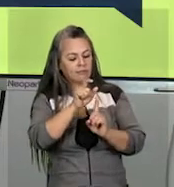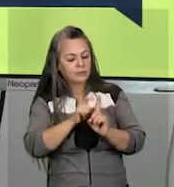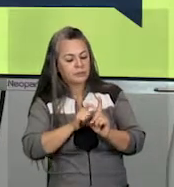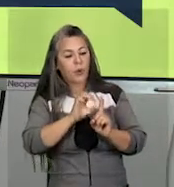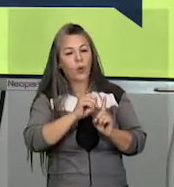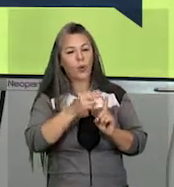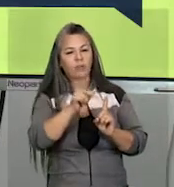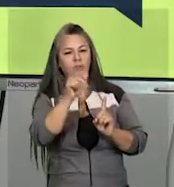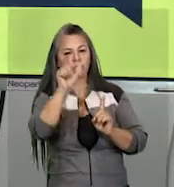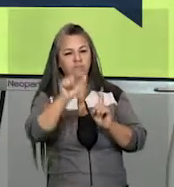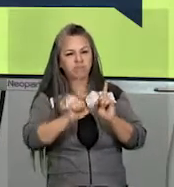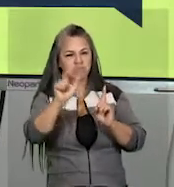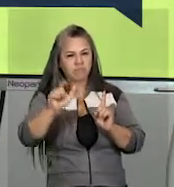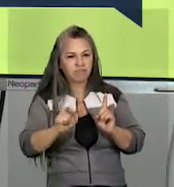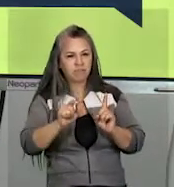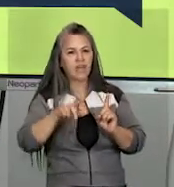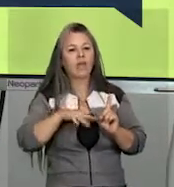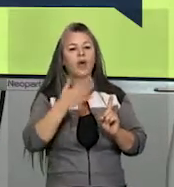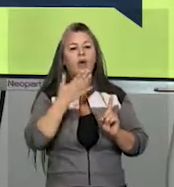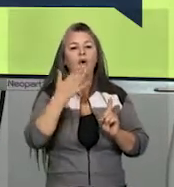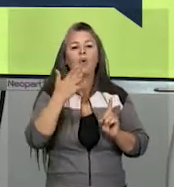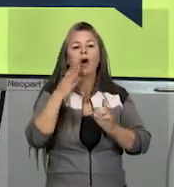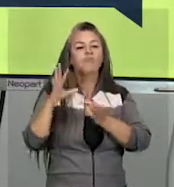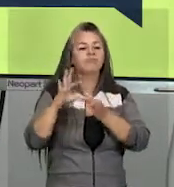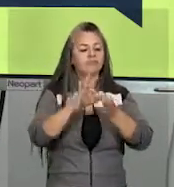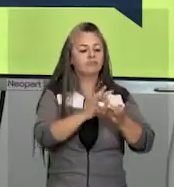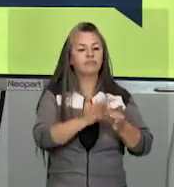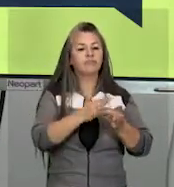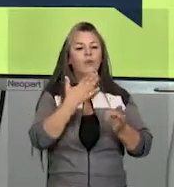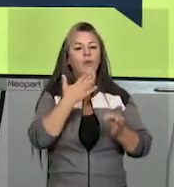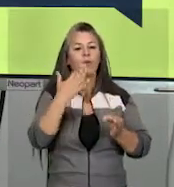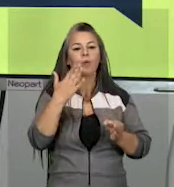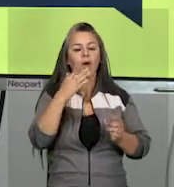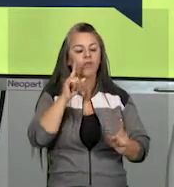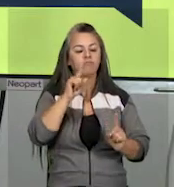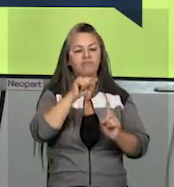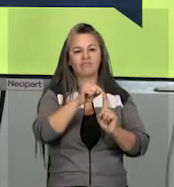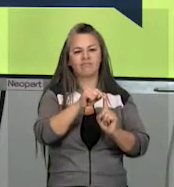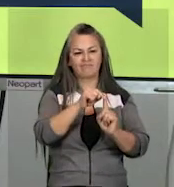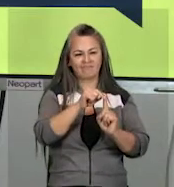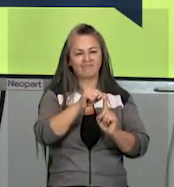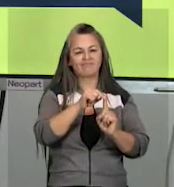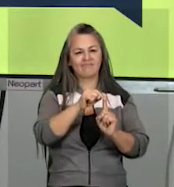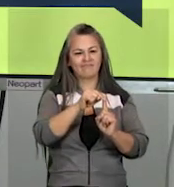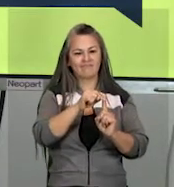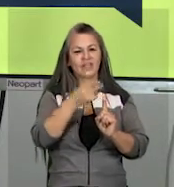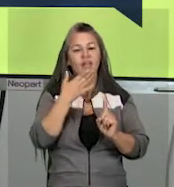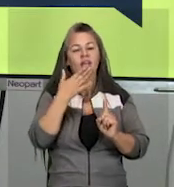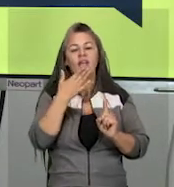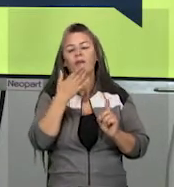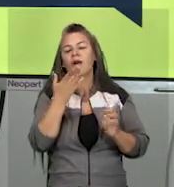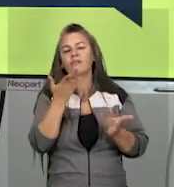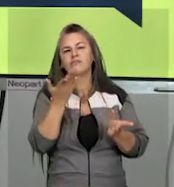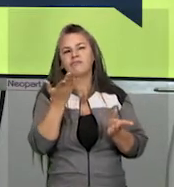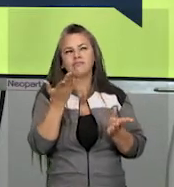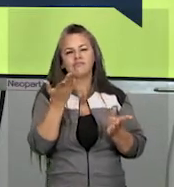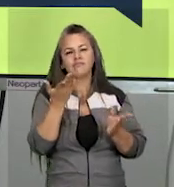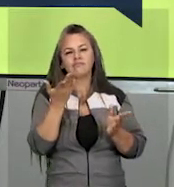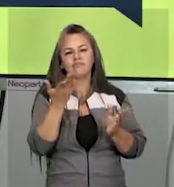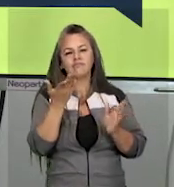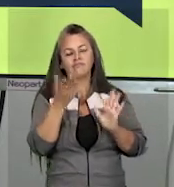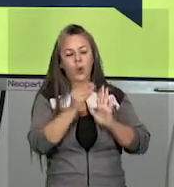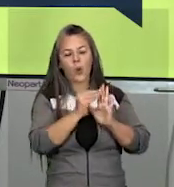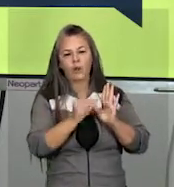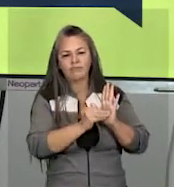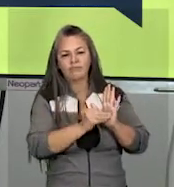debatidas, discutidas no texto teatral, e pontos de vista, universo de referência. Quer dizer, cada